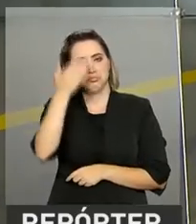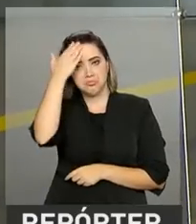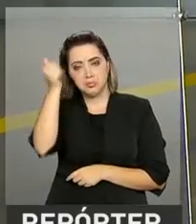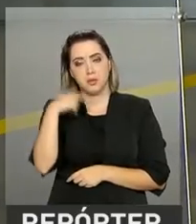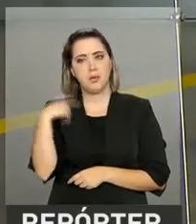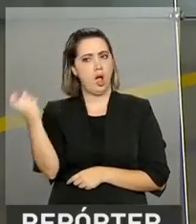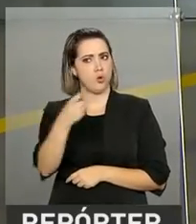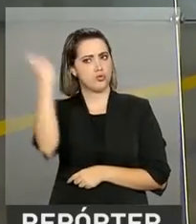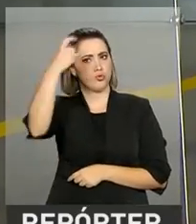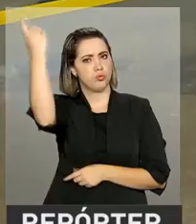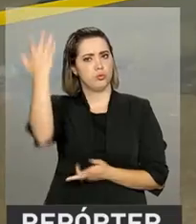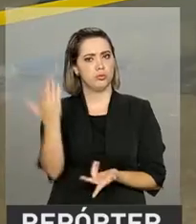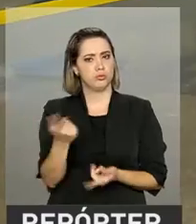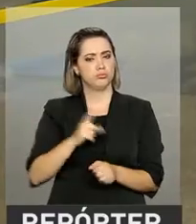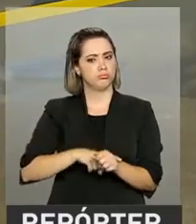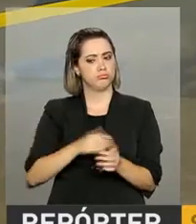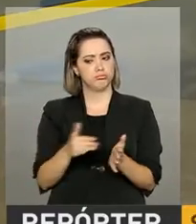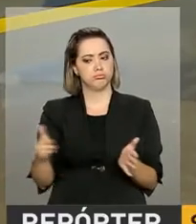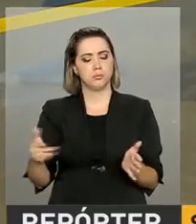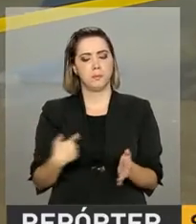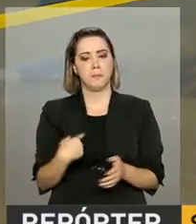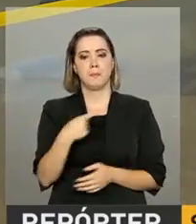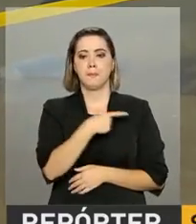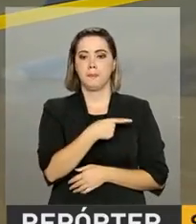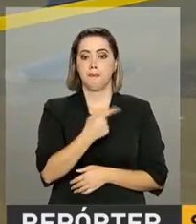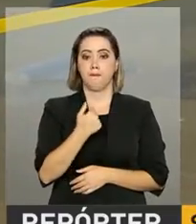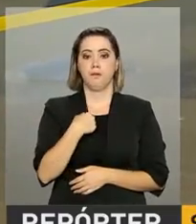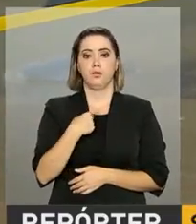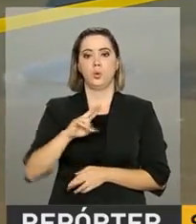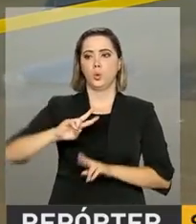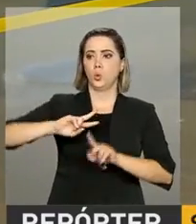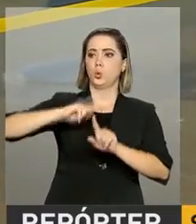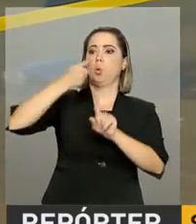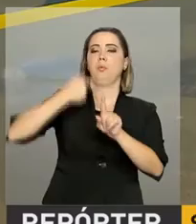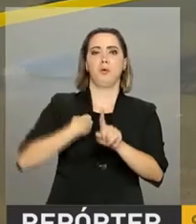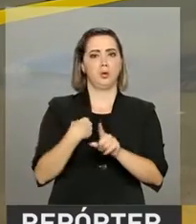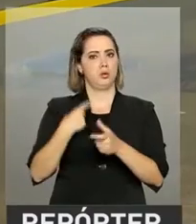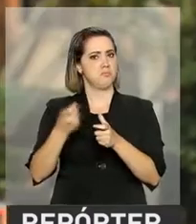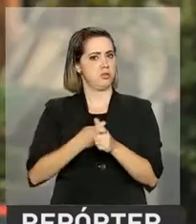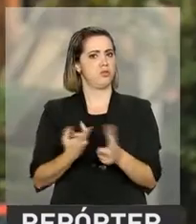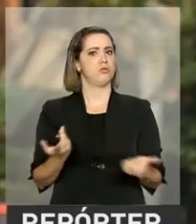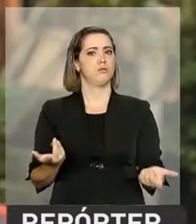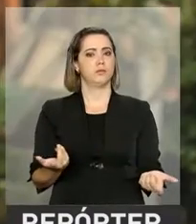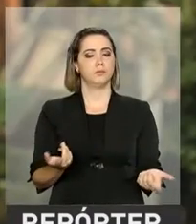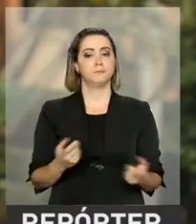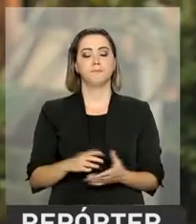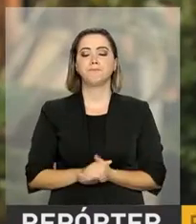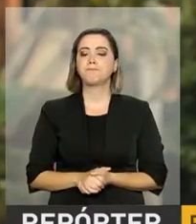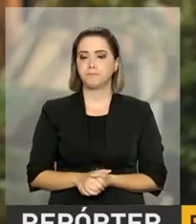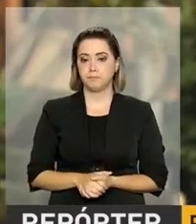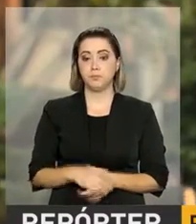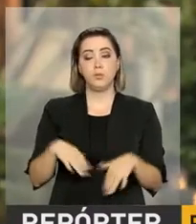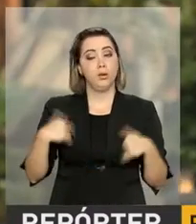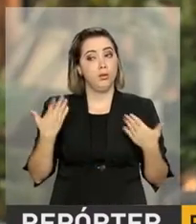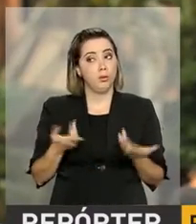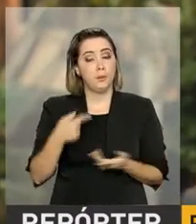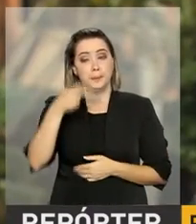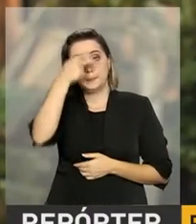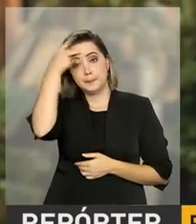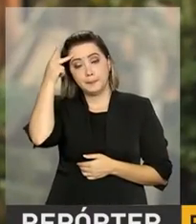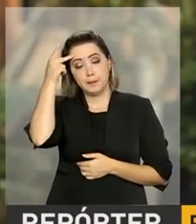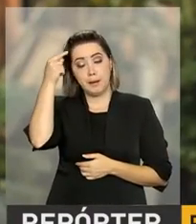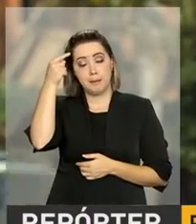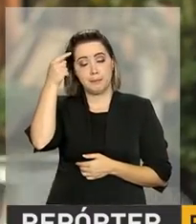cobrado por um carro do tipo de atraso cobrar um quase o dobro do que os valores de um fogareiro e pensando justamente acabar com susto dos